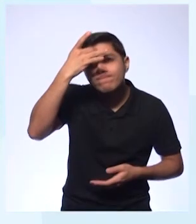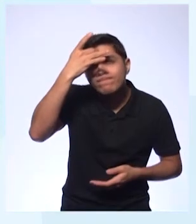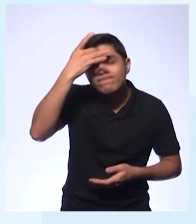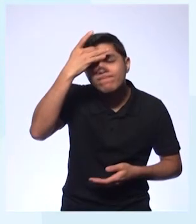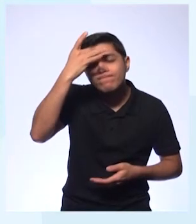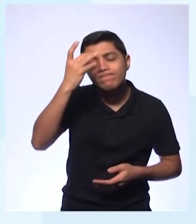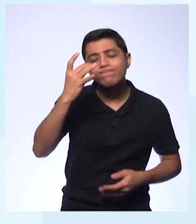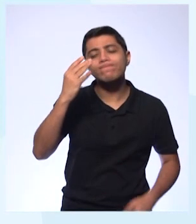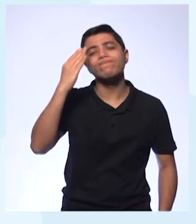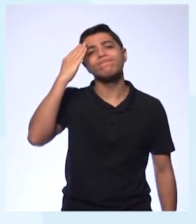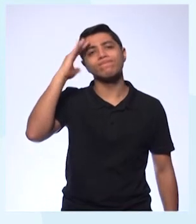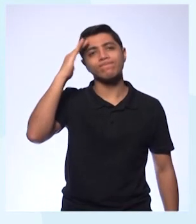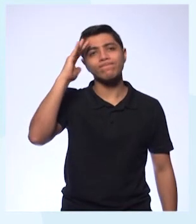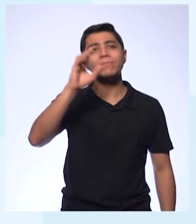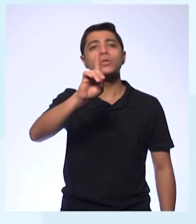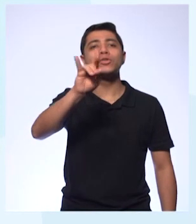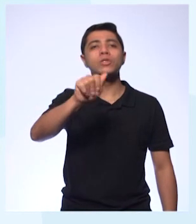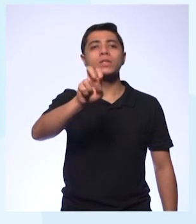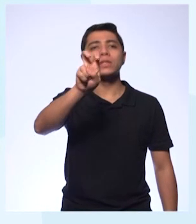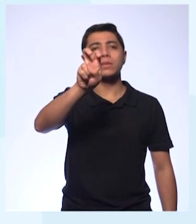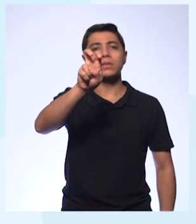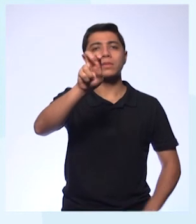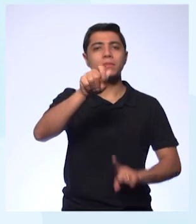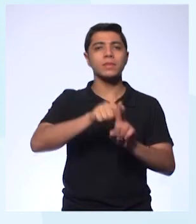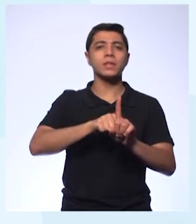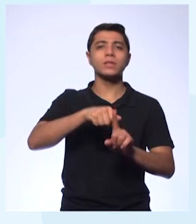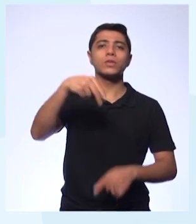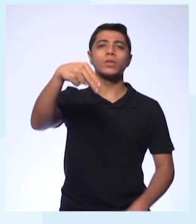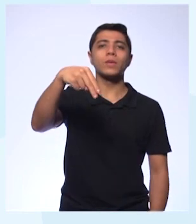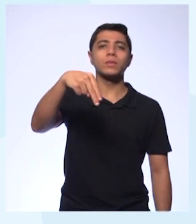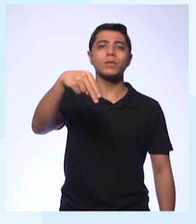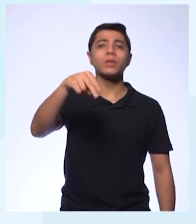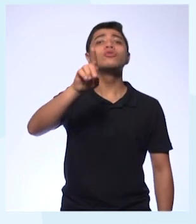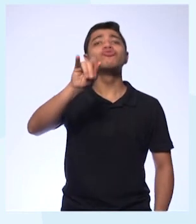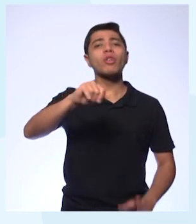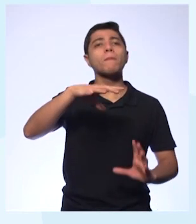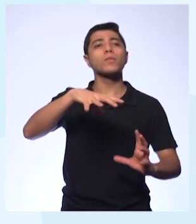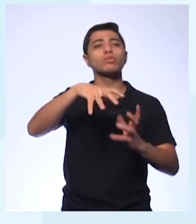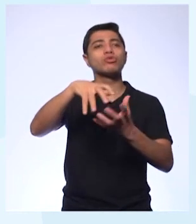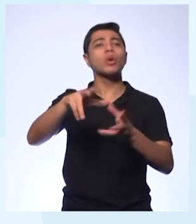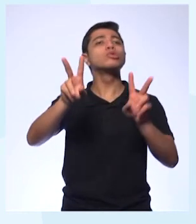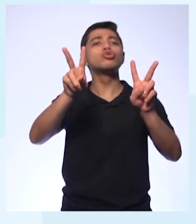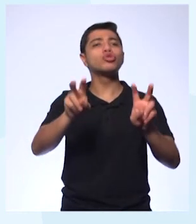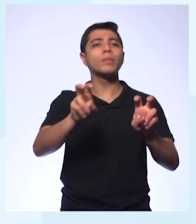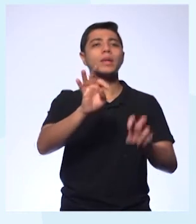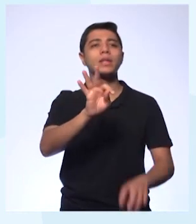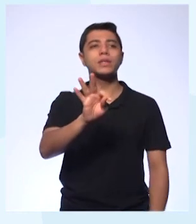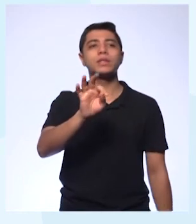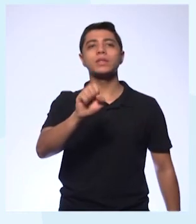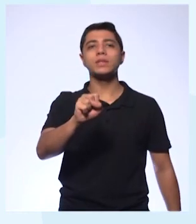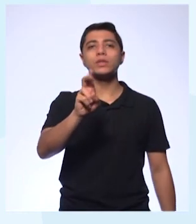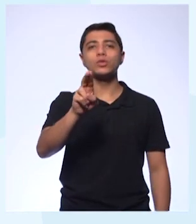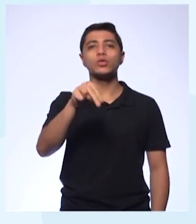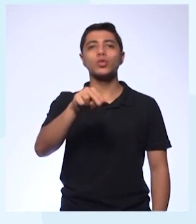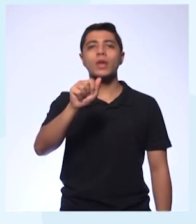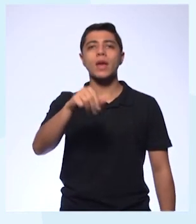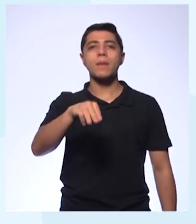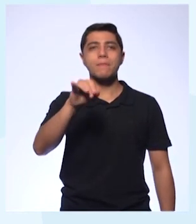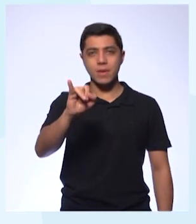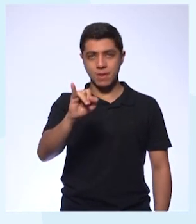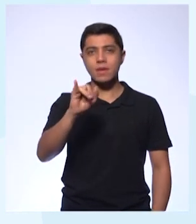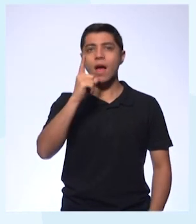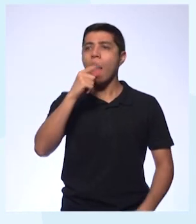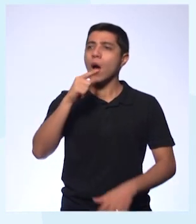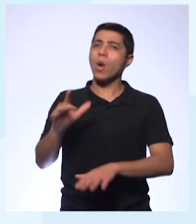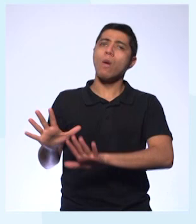novembro é o Dia Mundial da Conscientização sobre Tsunamis. Então, dados econômicos causados por terremotos